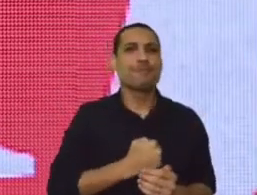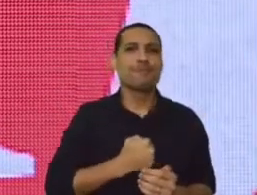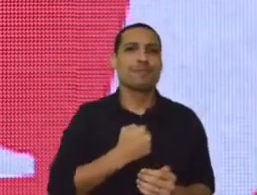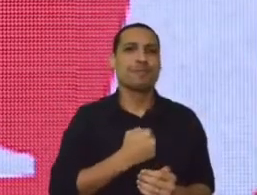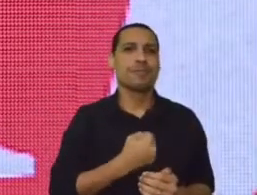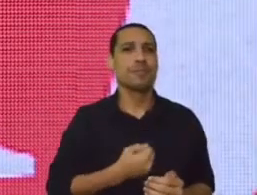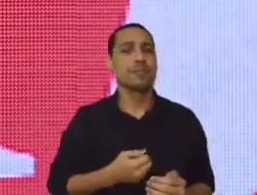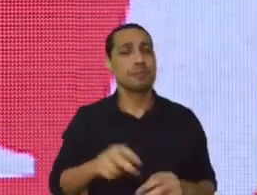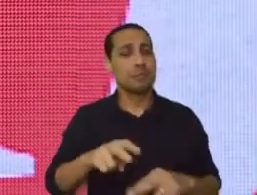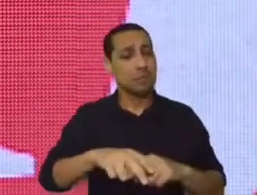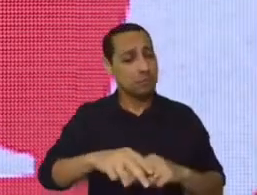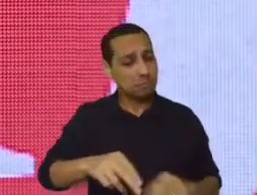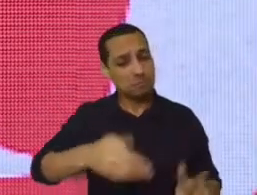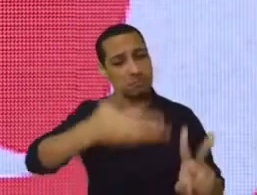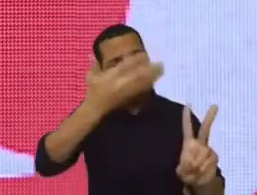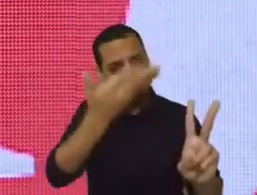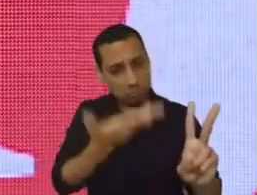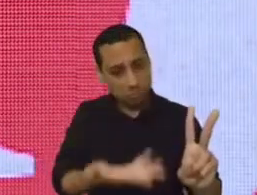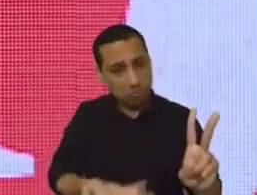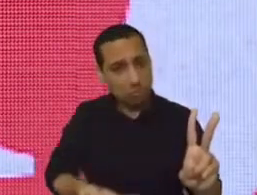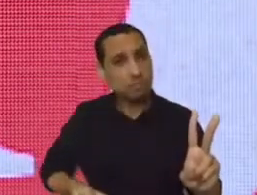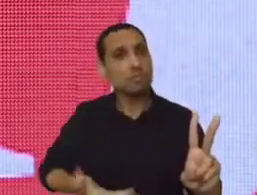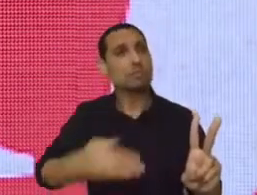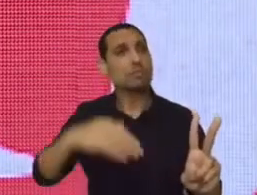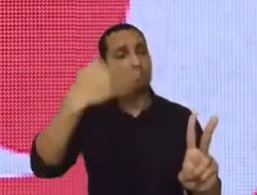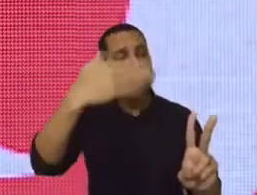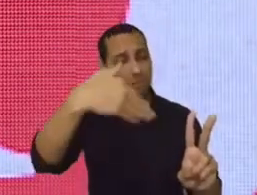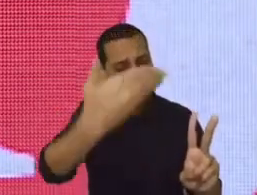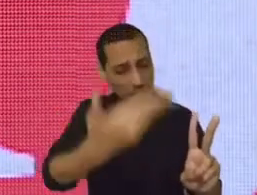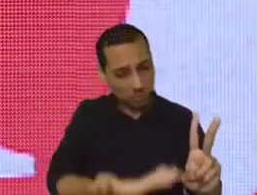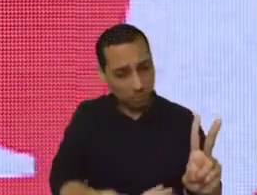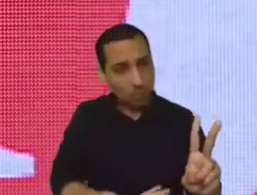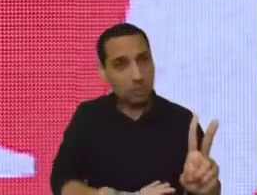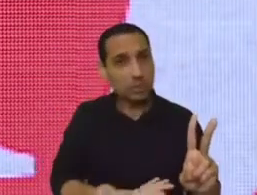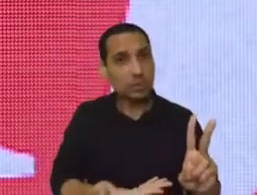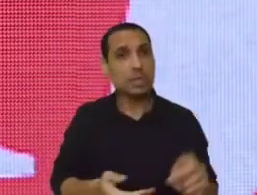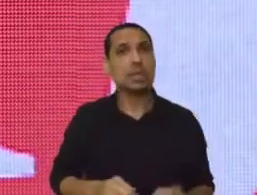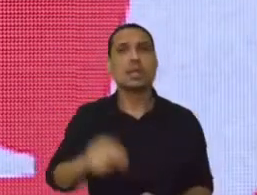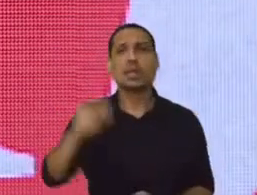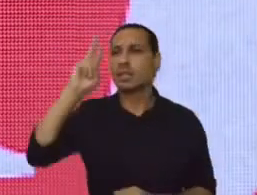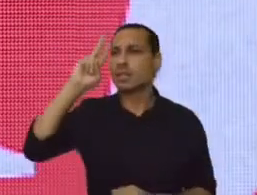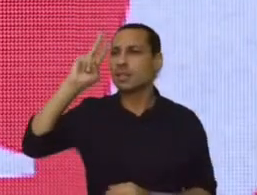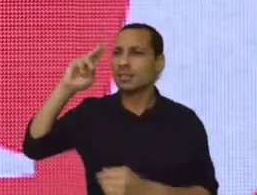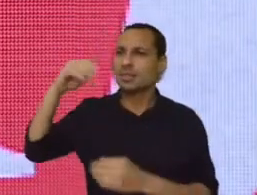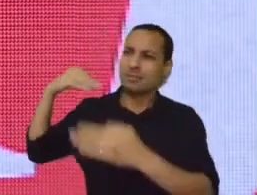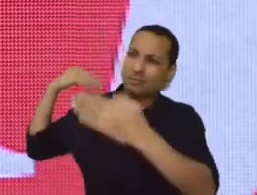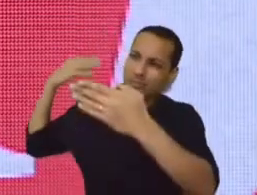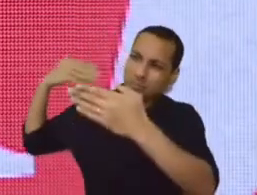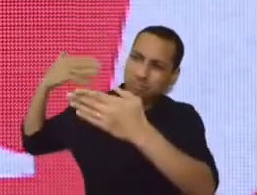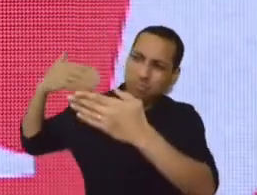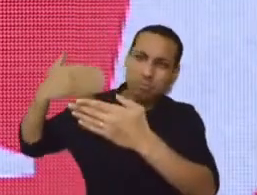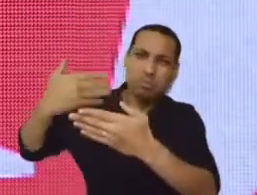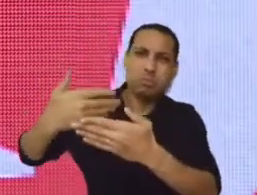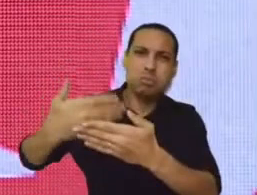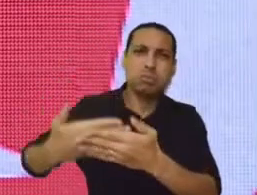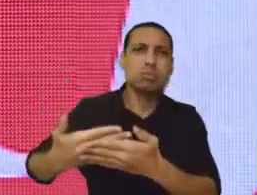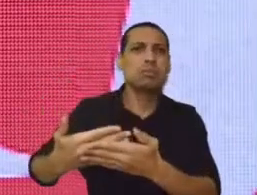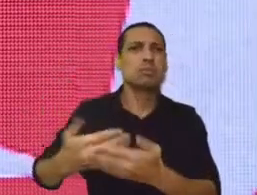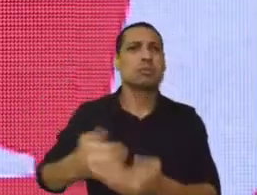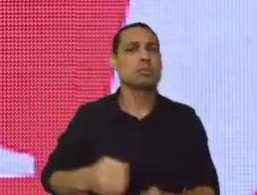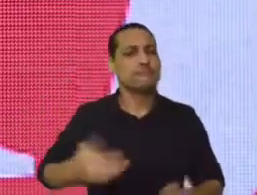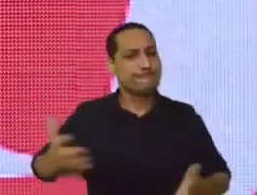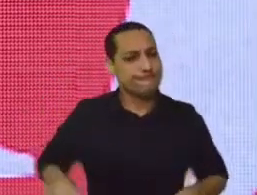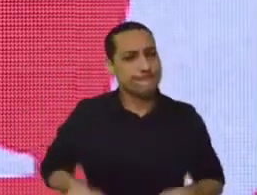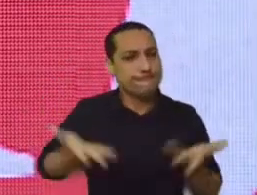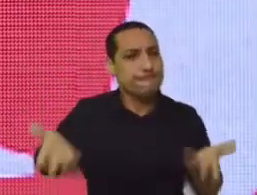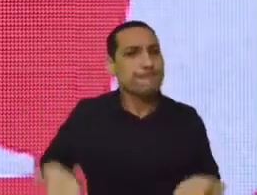João Felício, ao companheiro Keldi, e que o legado deles serve, né, de motivação e de